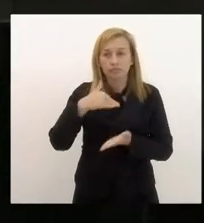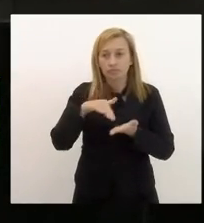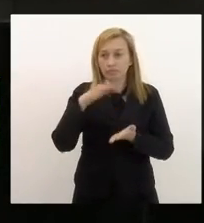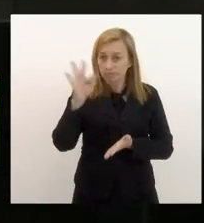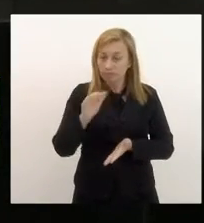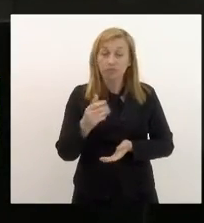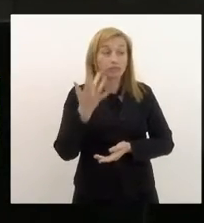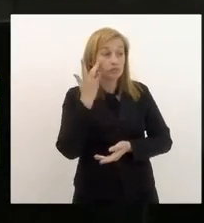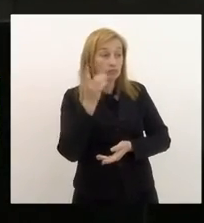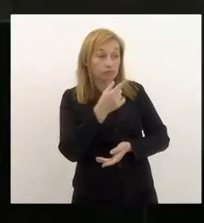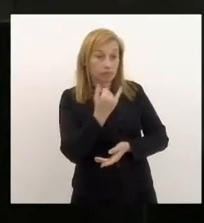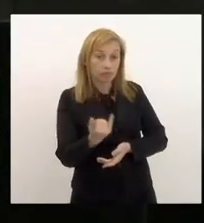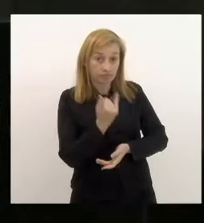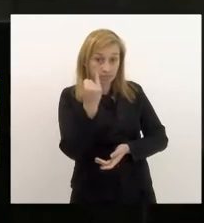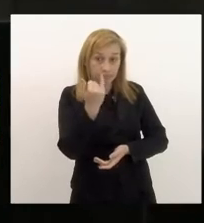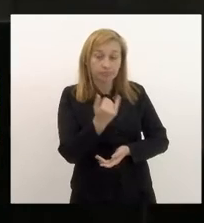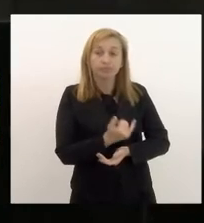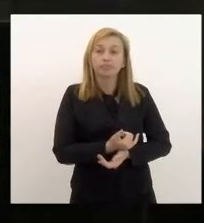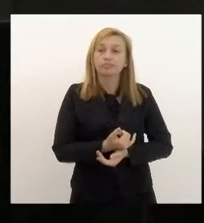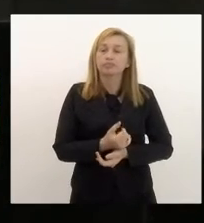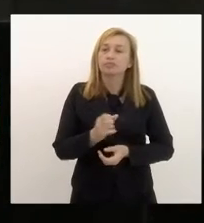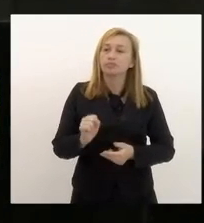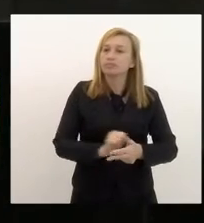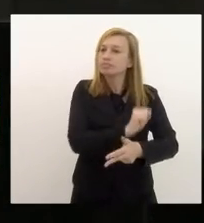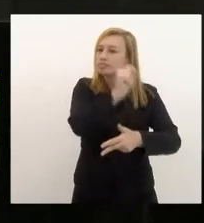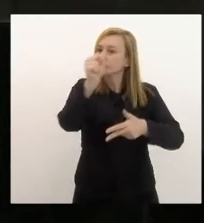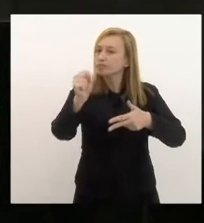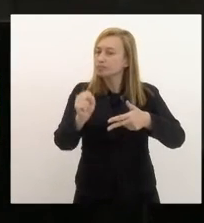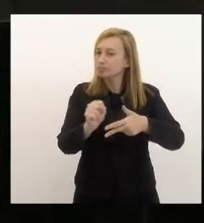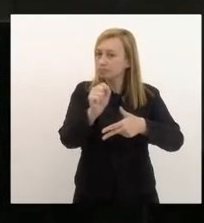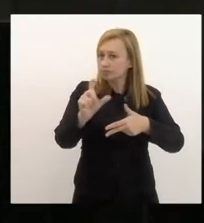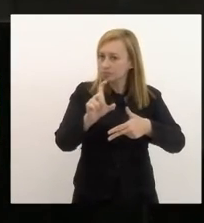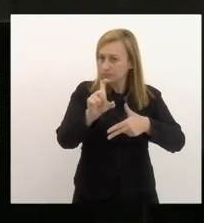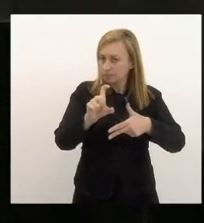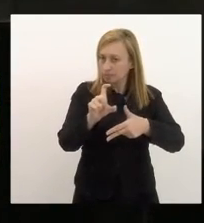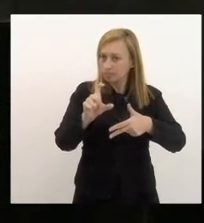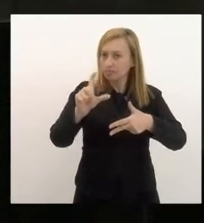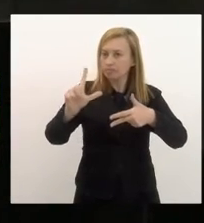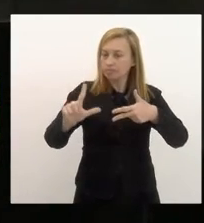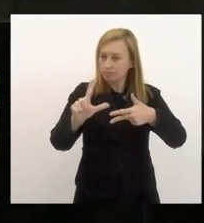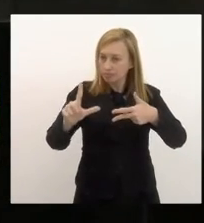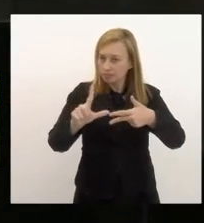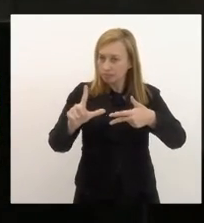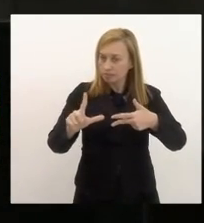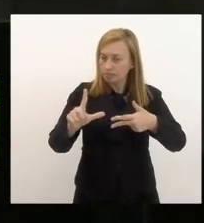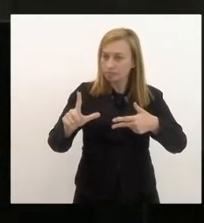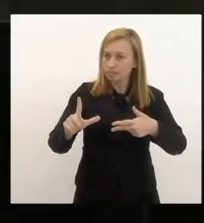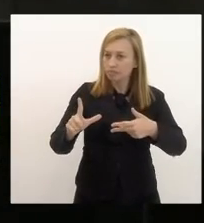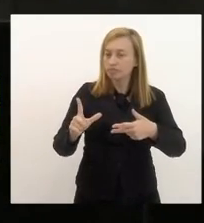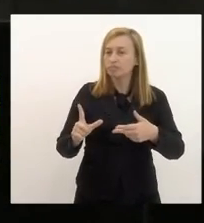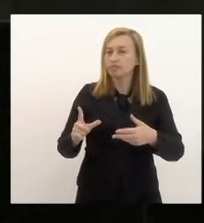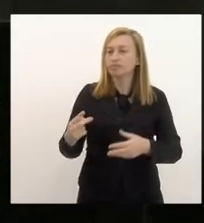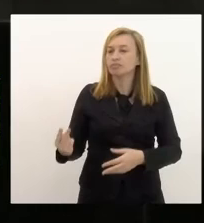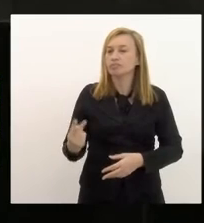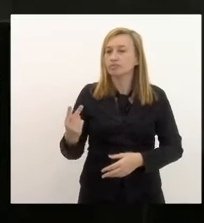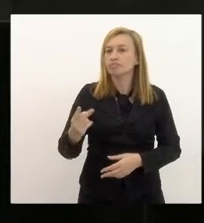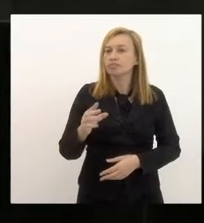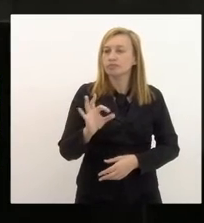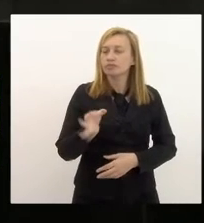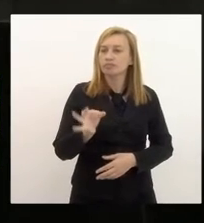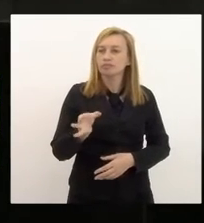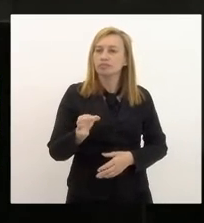acho que é importante cima os poderes executivo legislativo viciaram efetuaram prioritamente